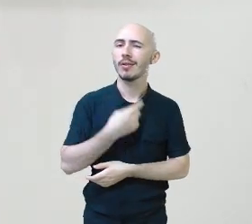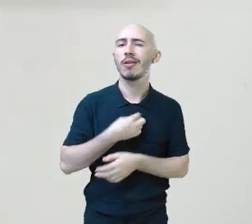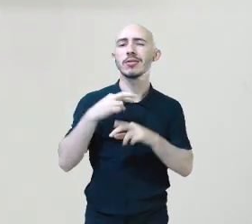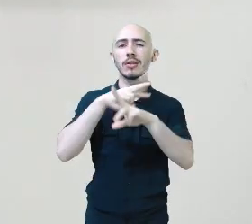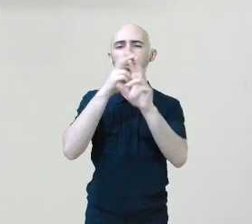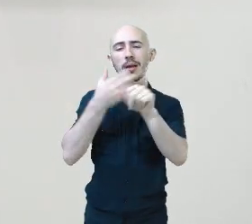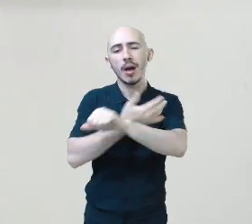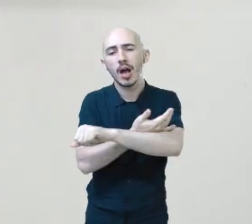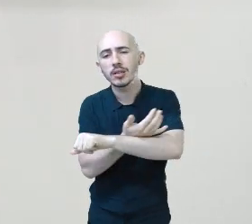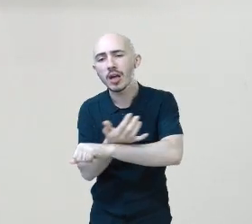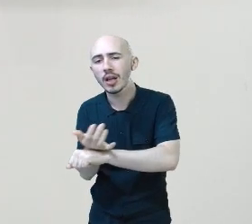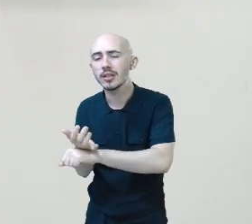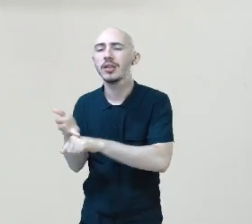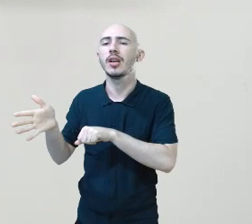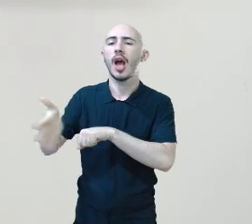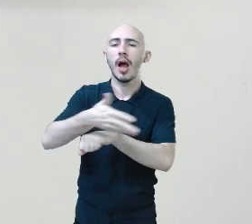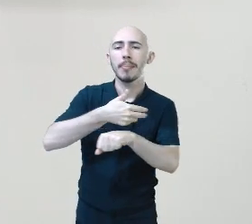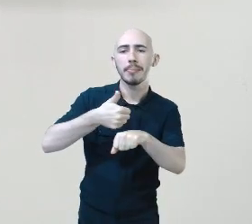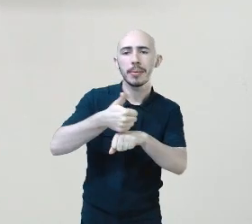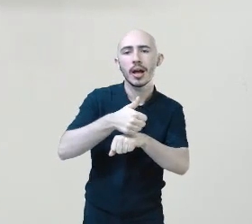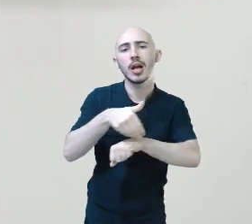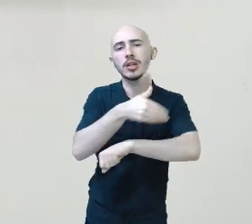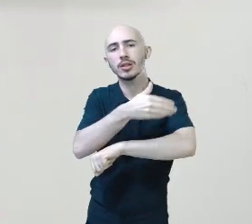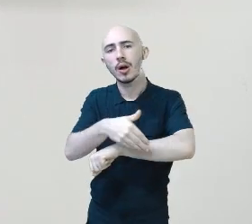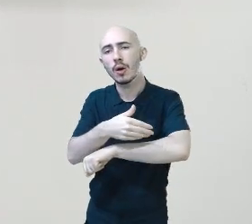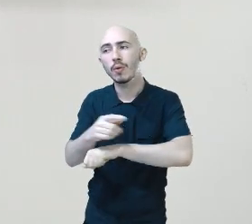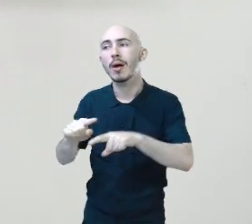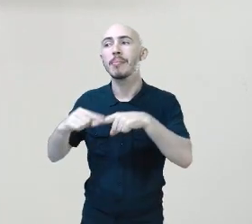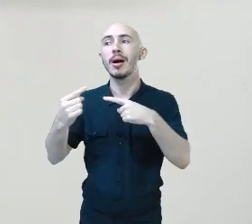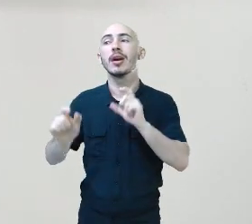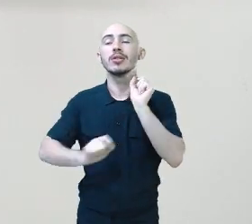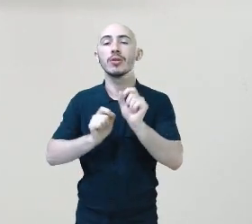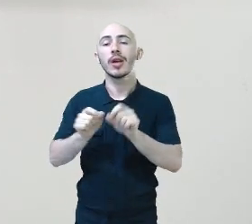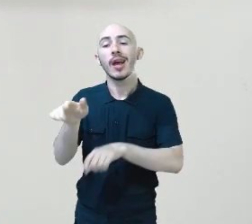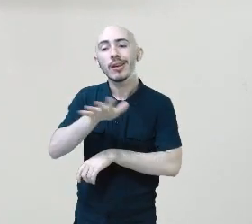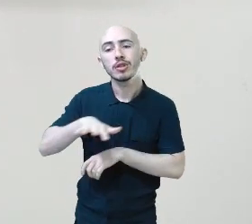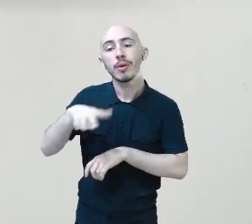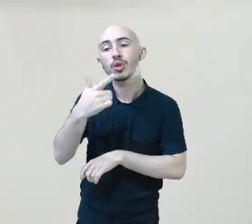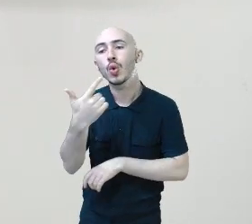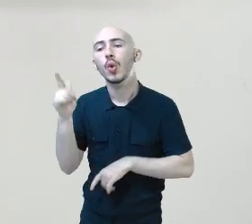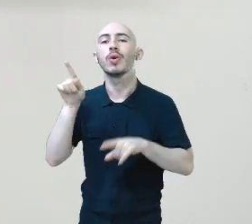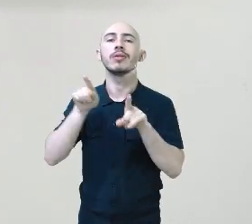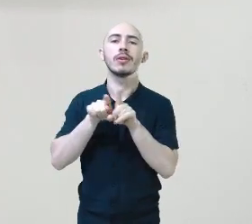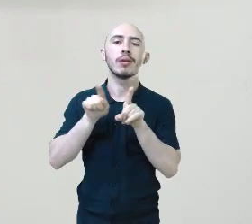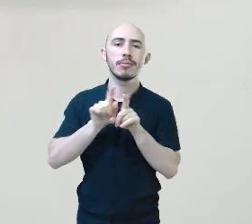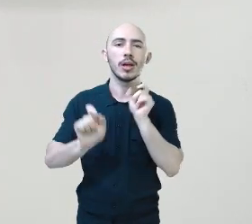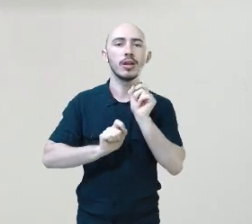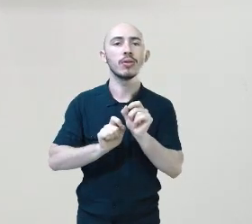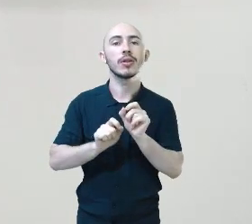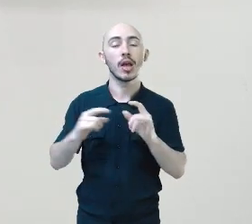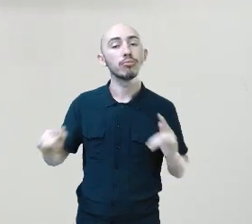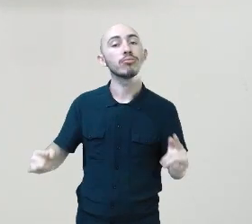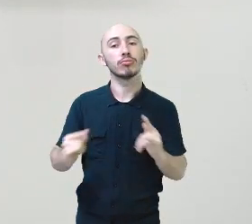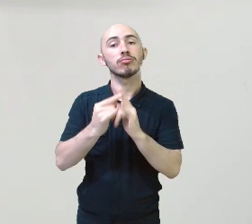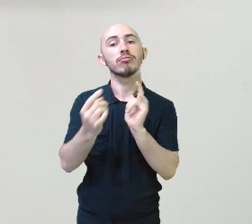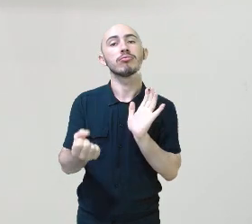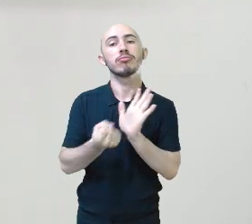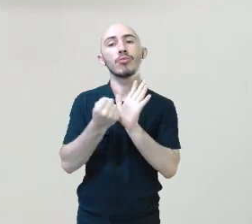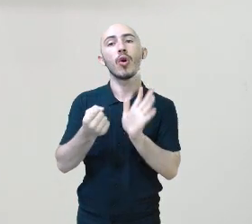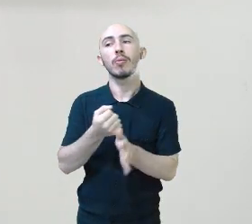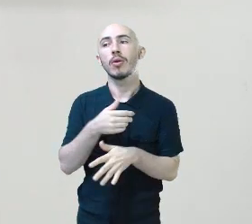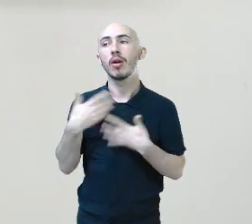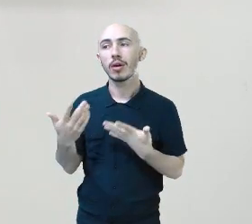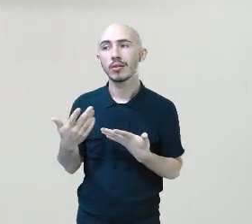jardins, das praças, das ruas, mas outros espaços também que são espaços institucionalizados, que